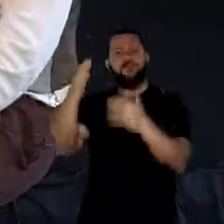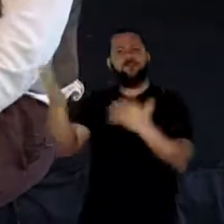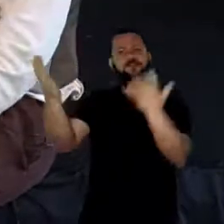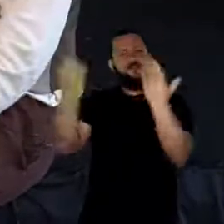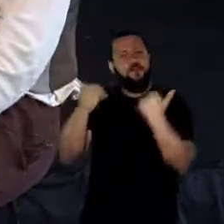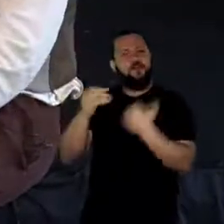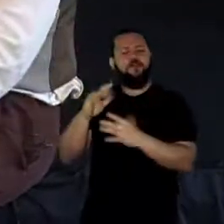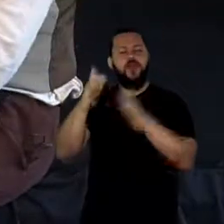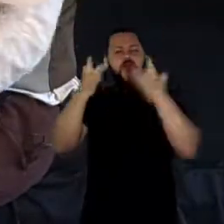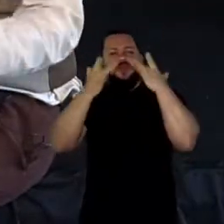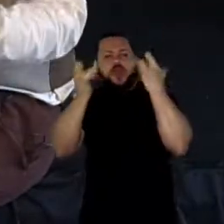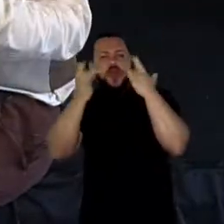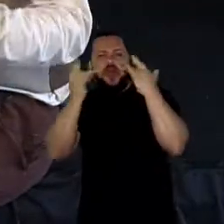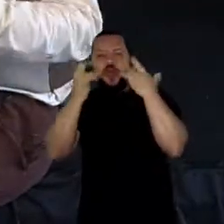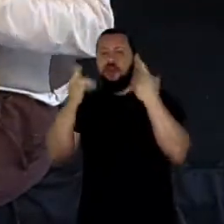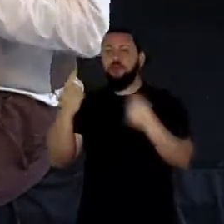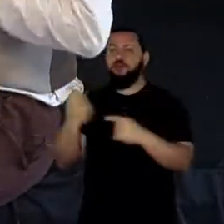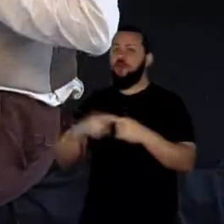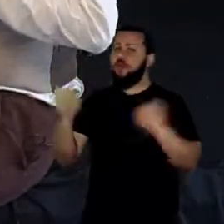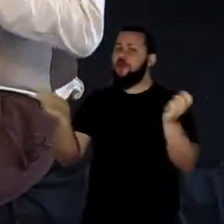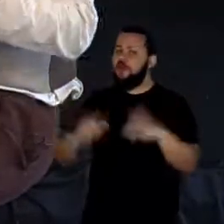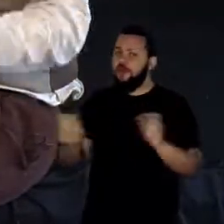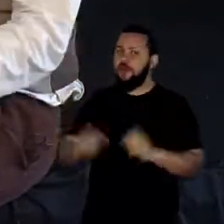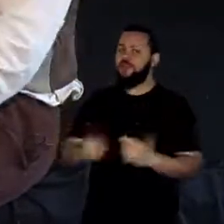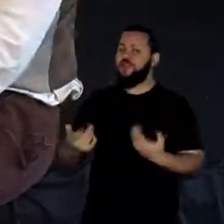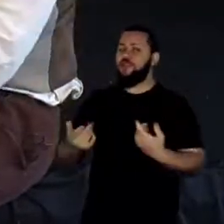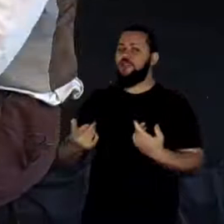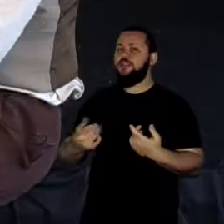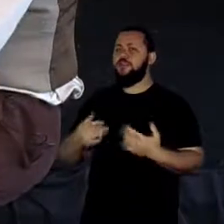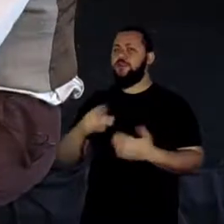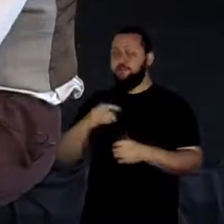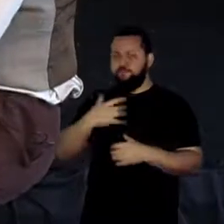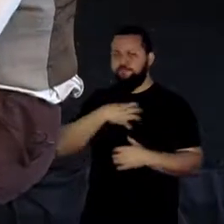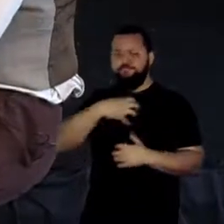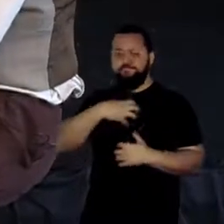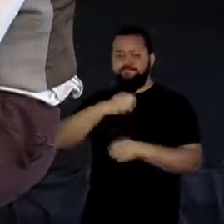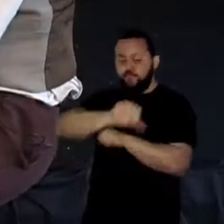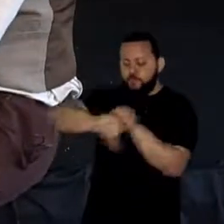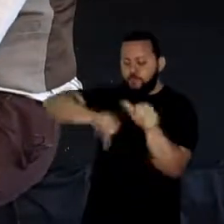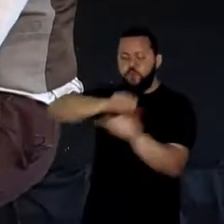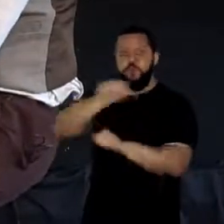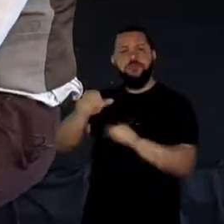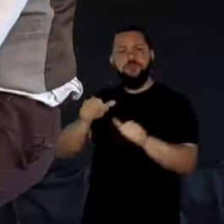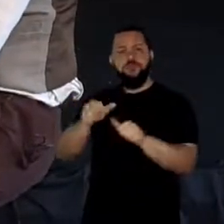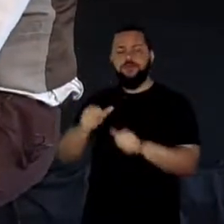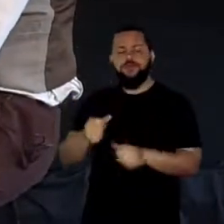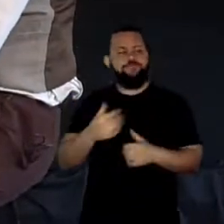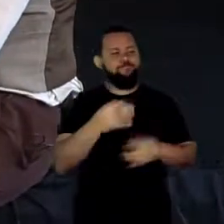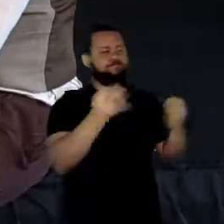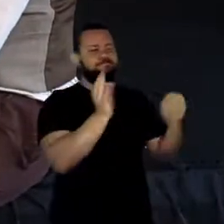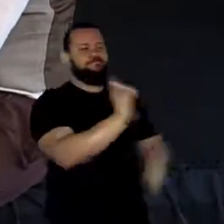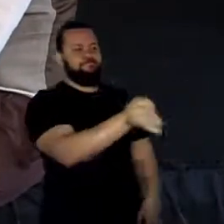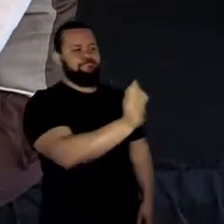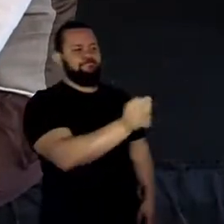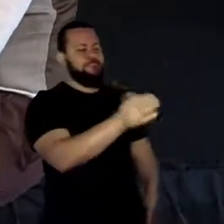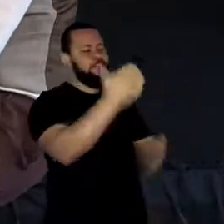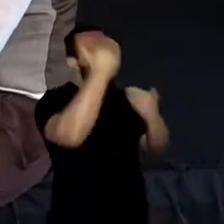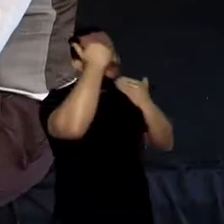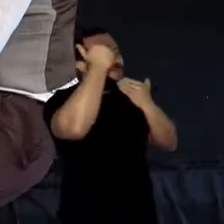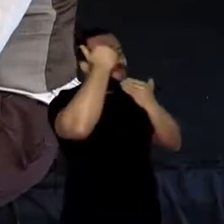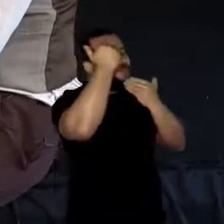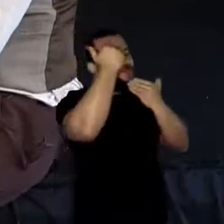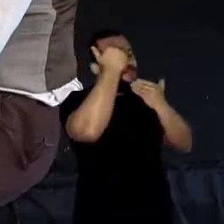teatro, porque ele é necessário para que a gente se torne pessoas melhores, né? Exatamente. Cidval, muito obrigada